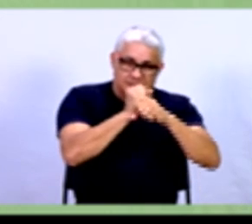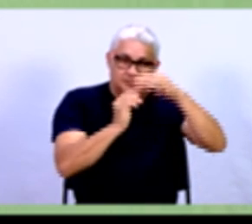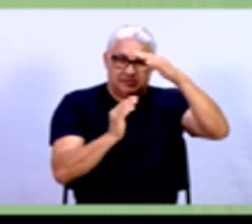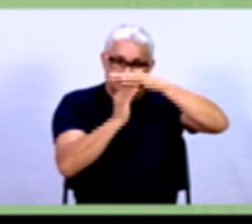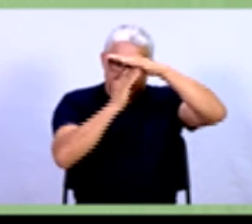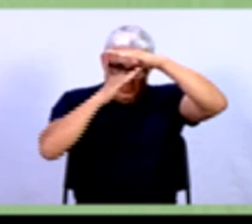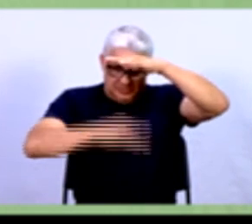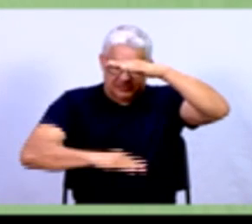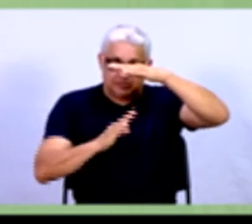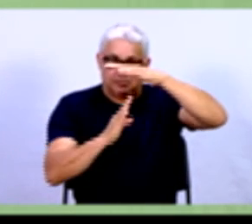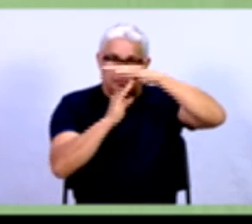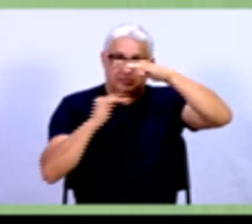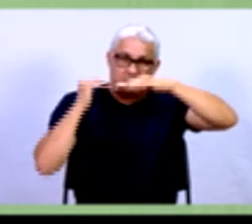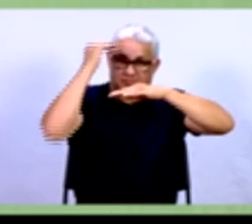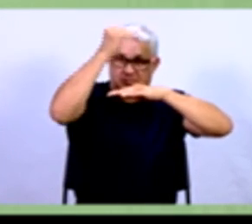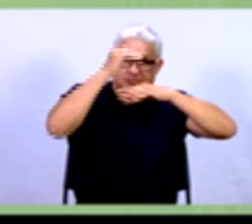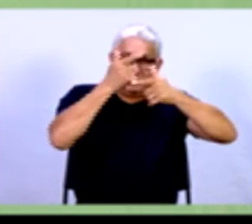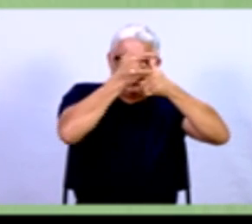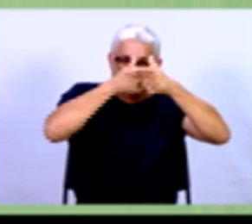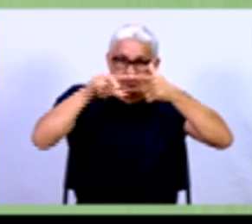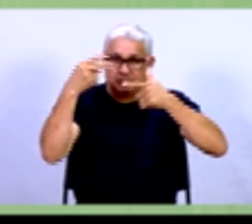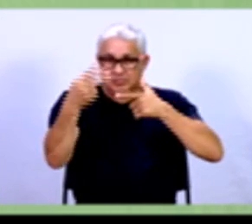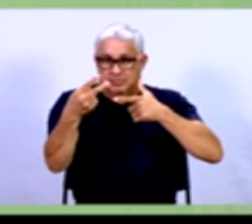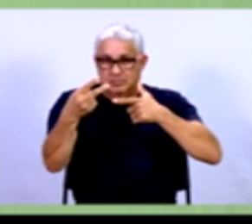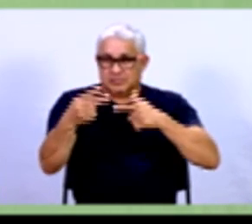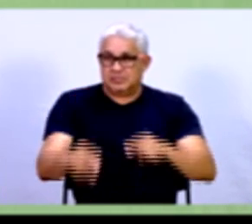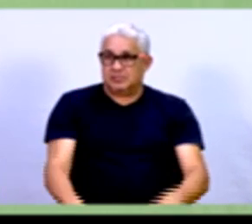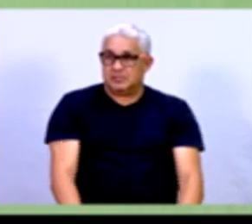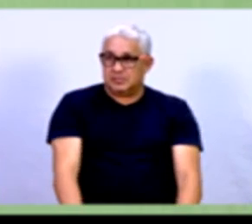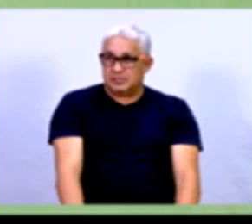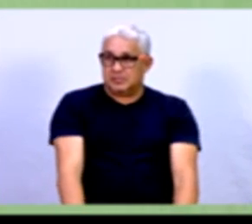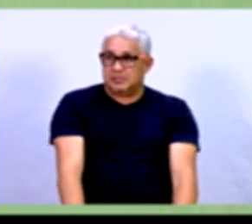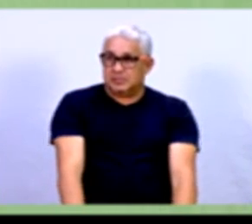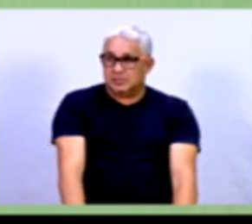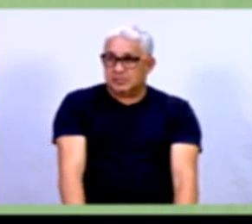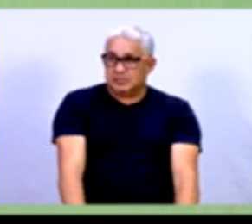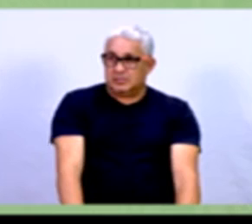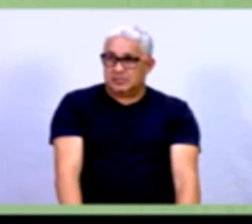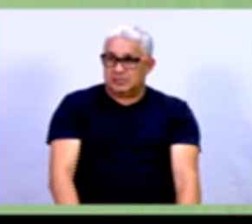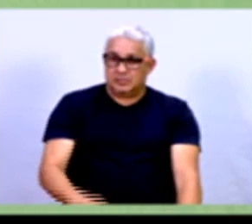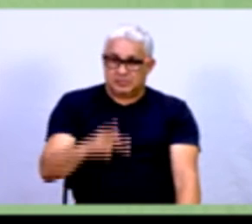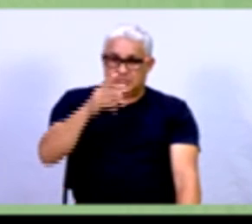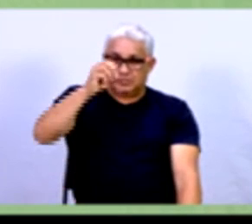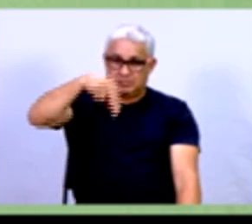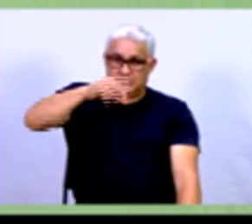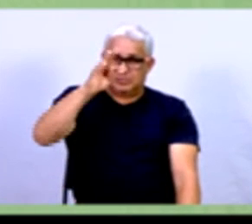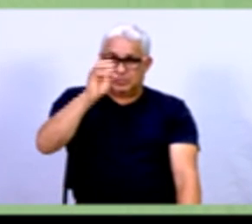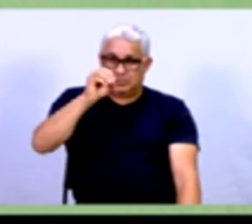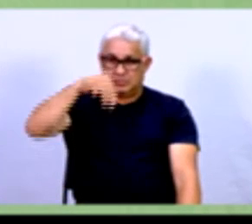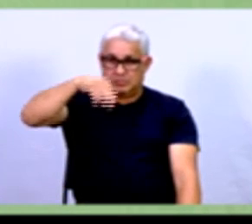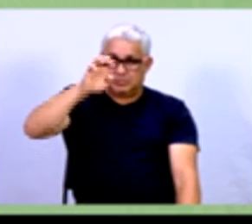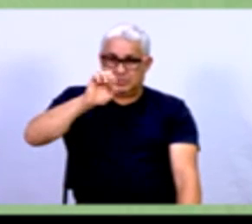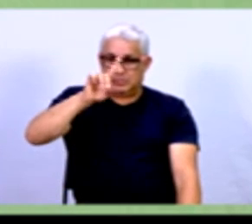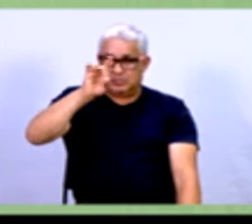limite superior e dividir por 2, tá? Então, aqui vai o ponto médio de cada amplitude,